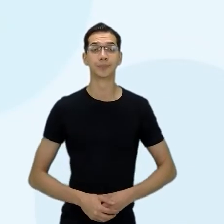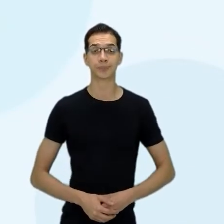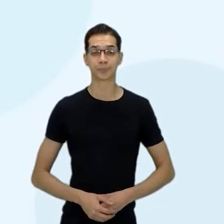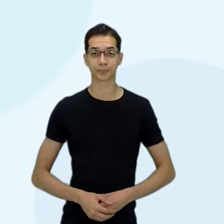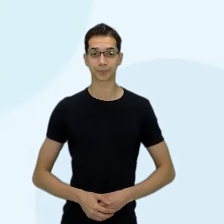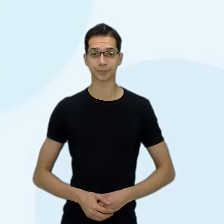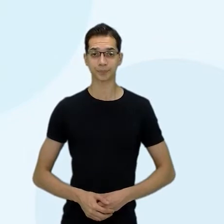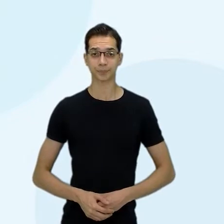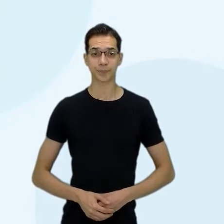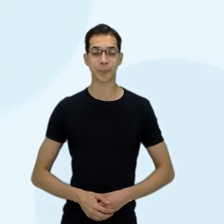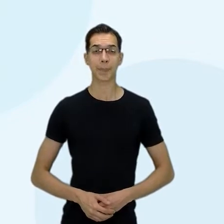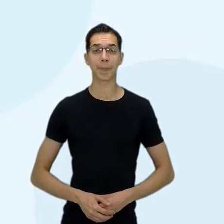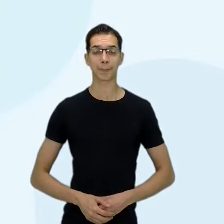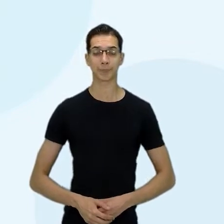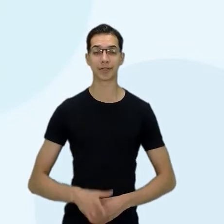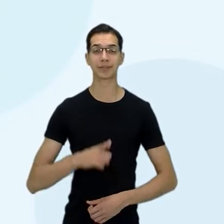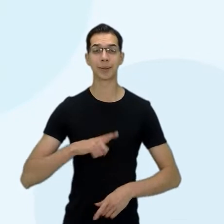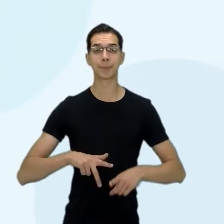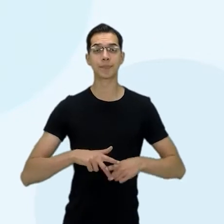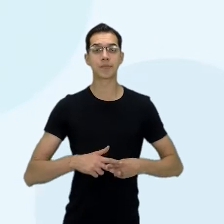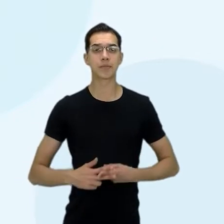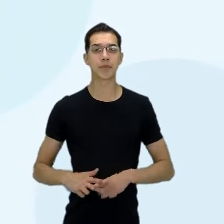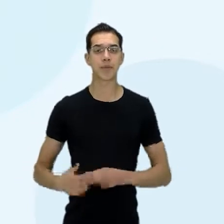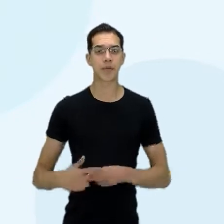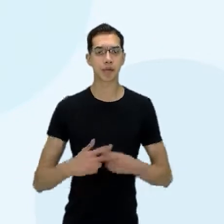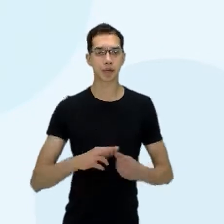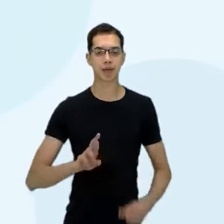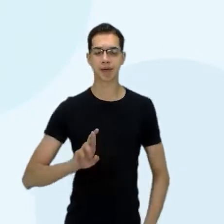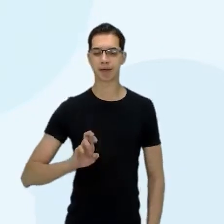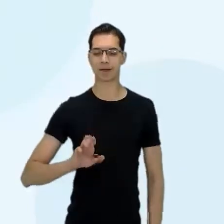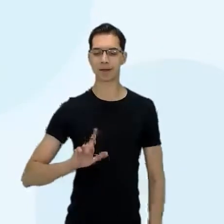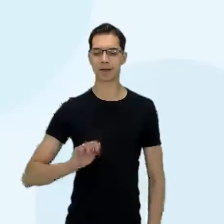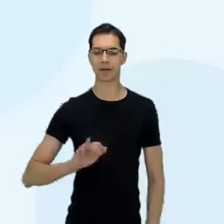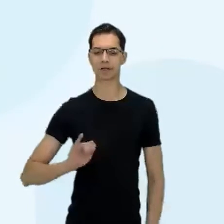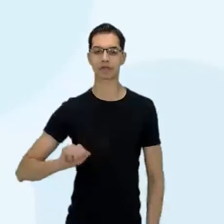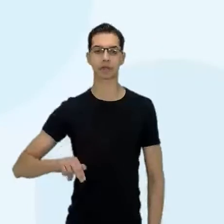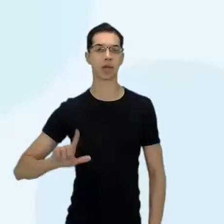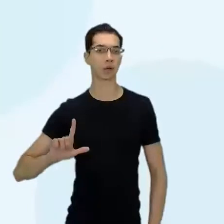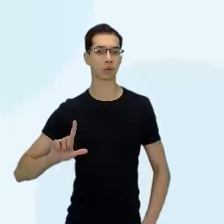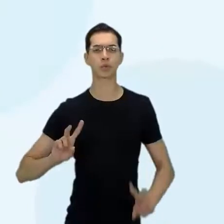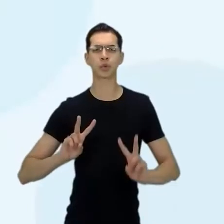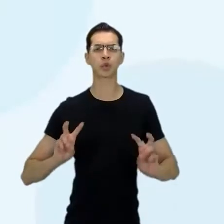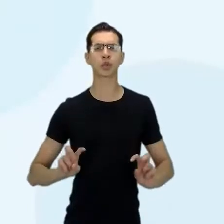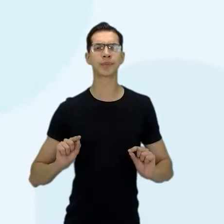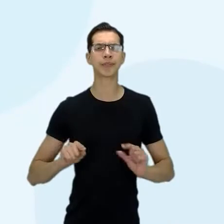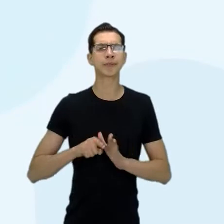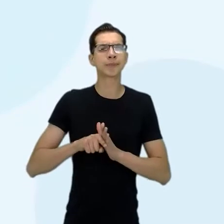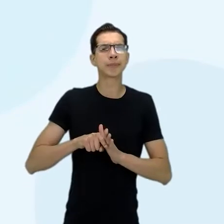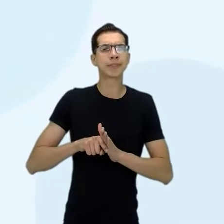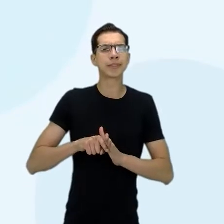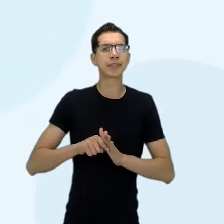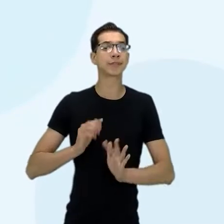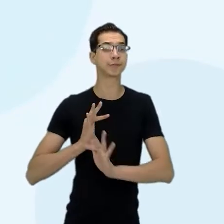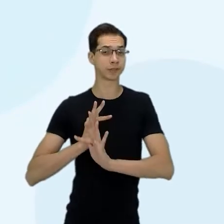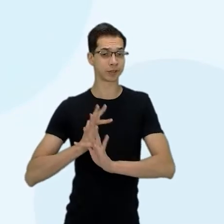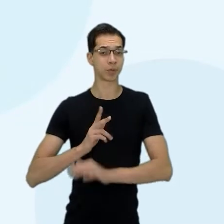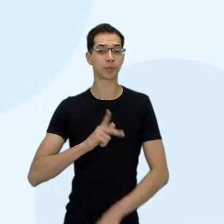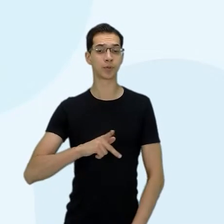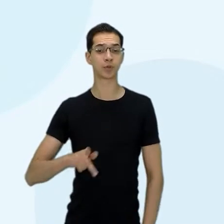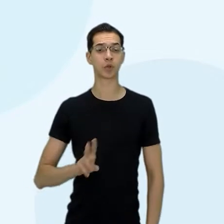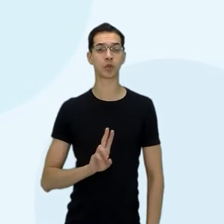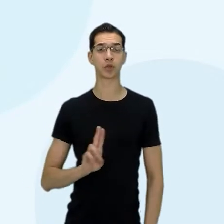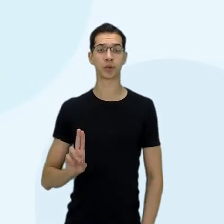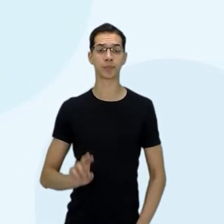denominada mecânica relacional, cuja pesquisa tem sido desenvolvida pelo físico aí, professor André